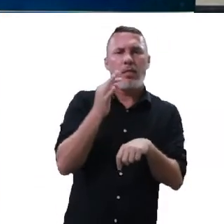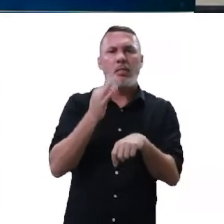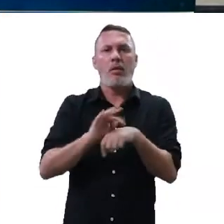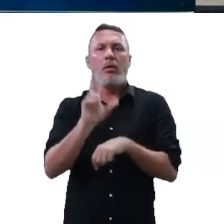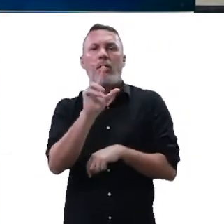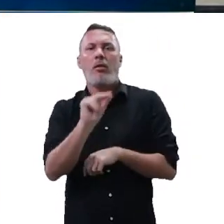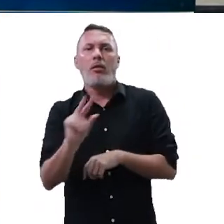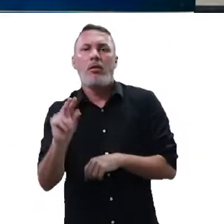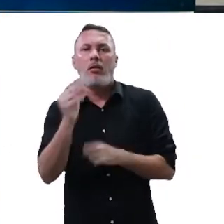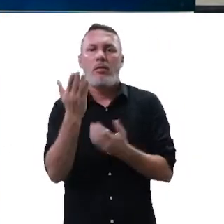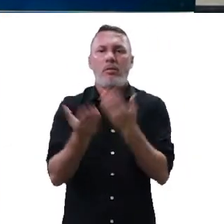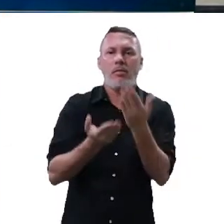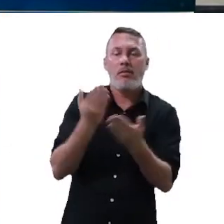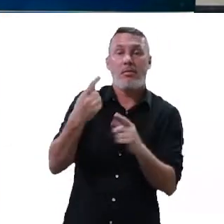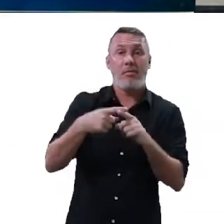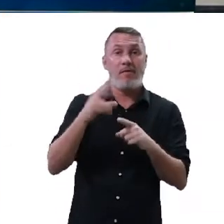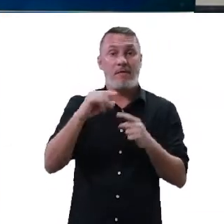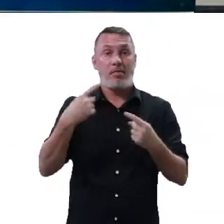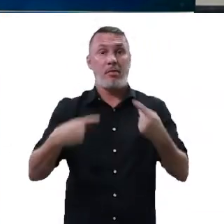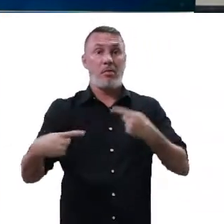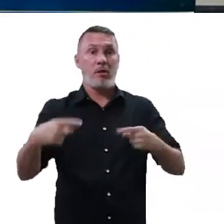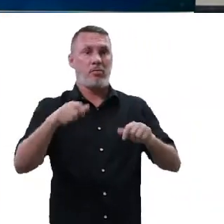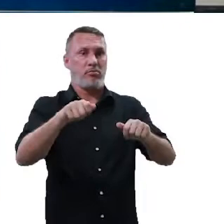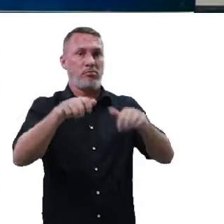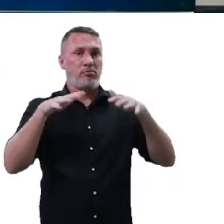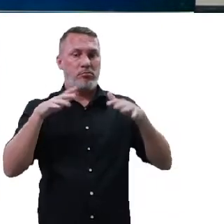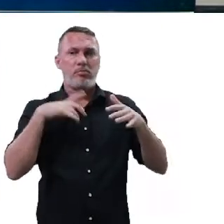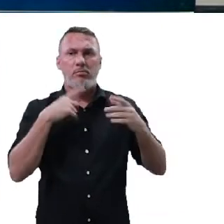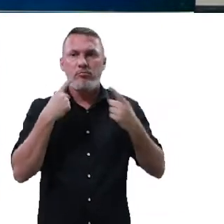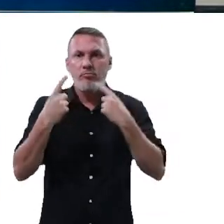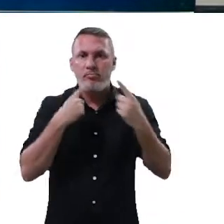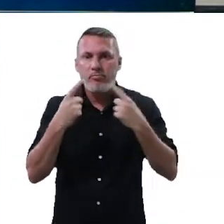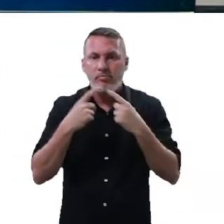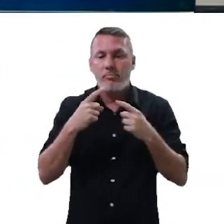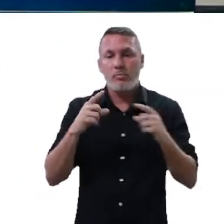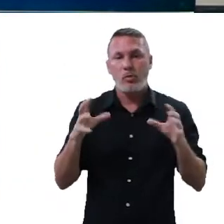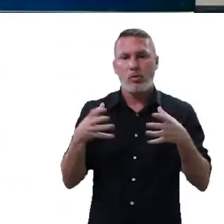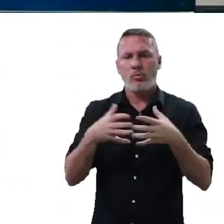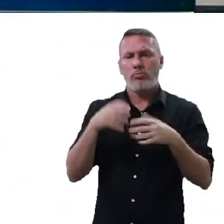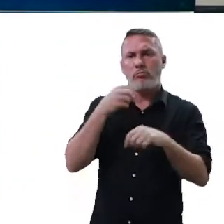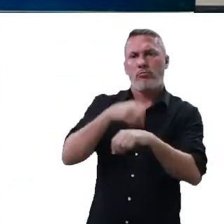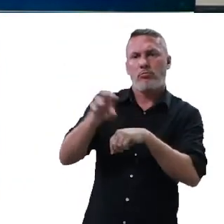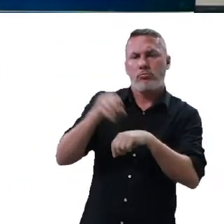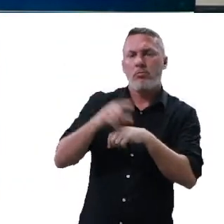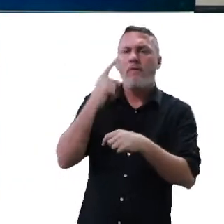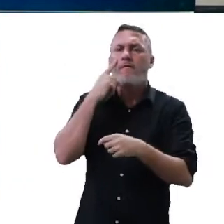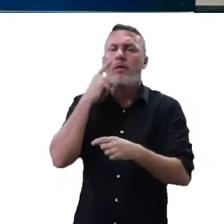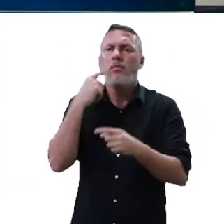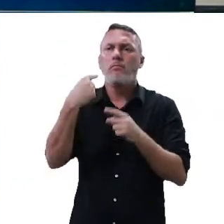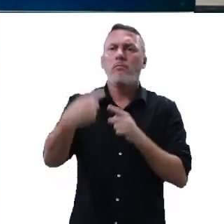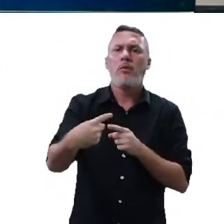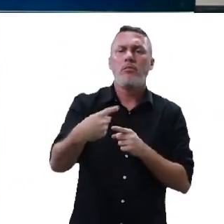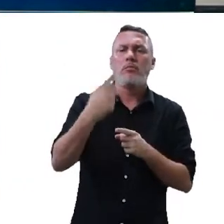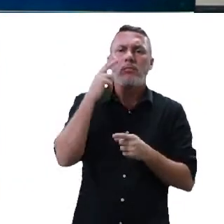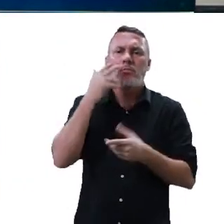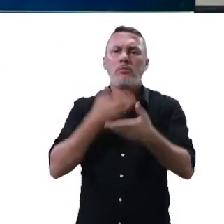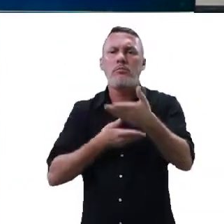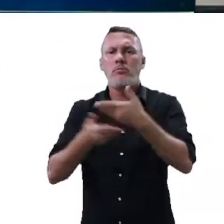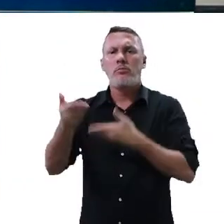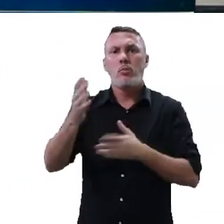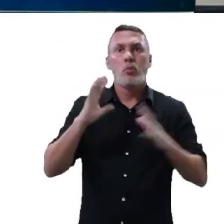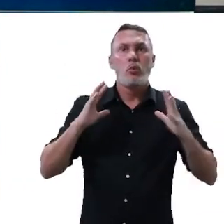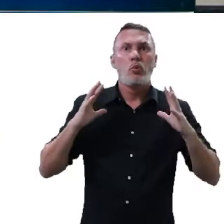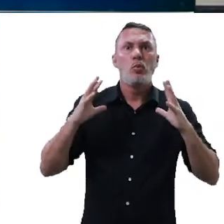de persuasão para na hora dos debates, porque vamos lembrar que a democracia ateniense exigia a participação de